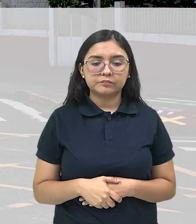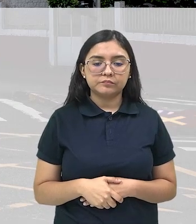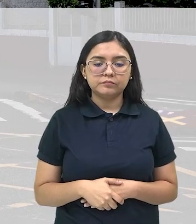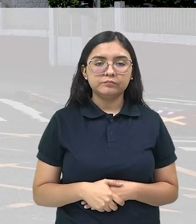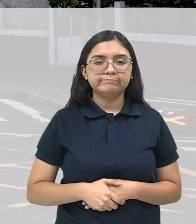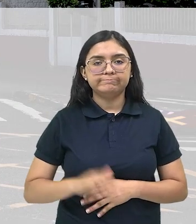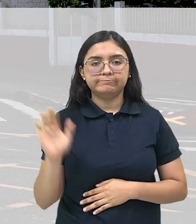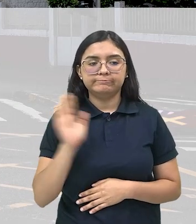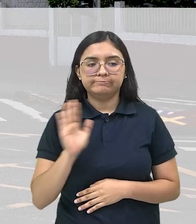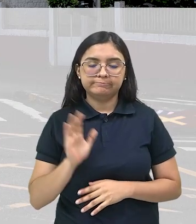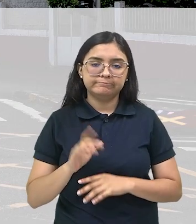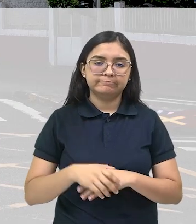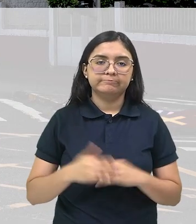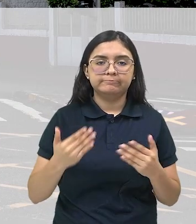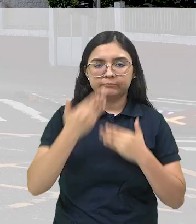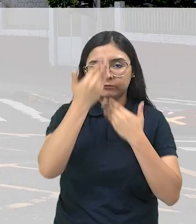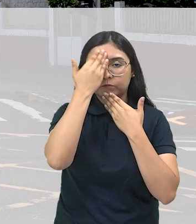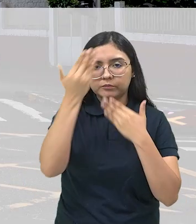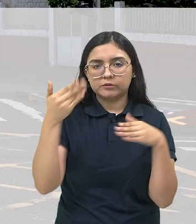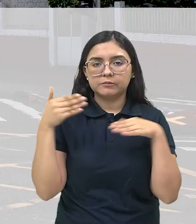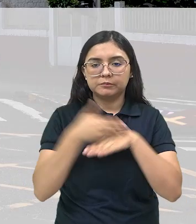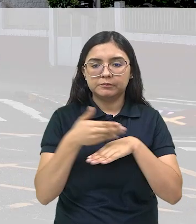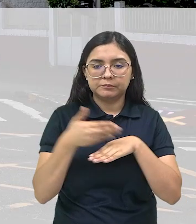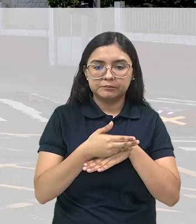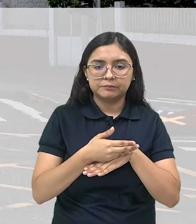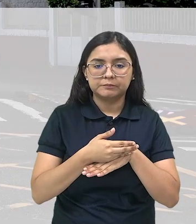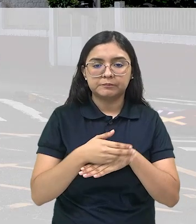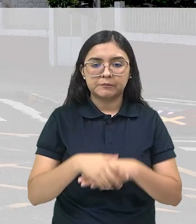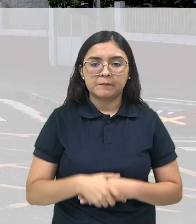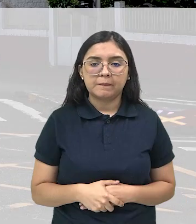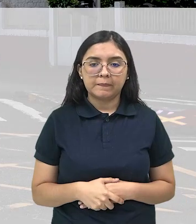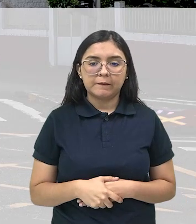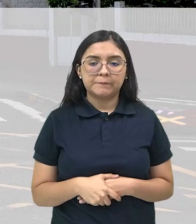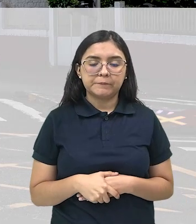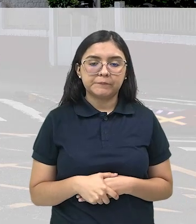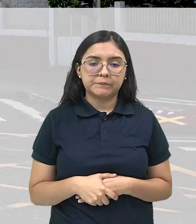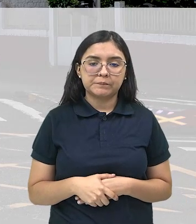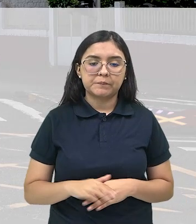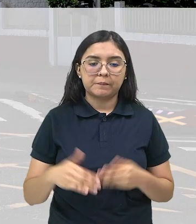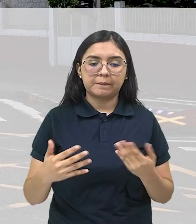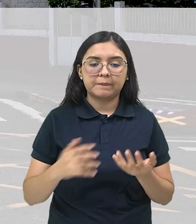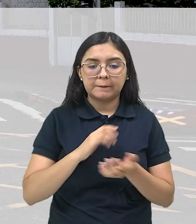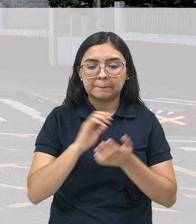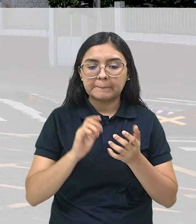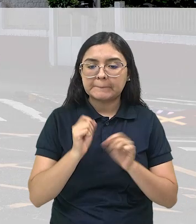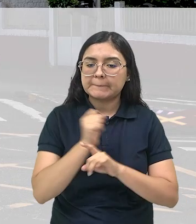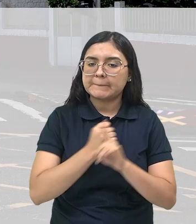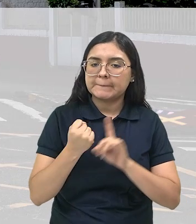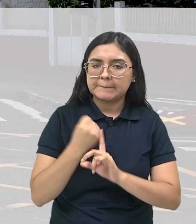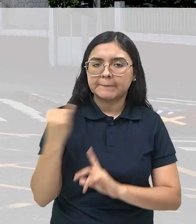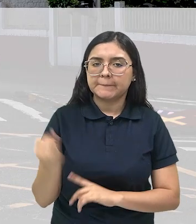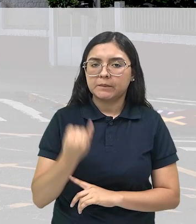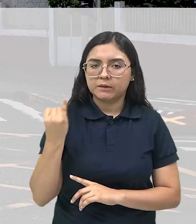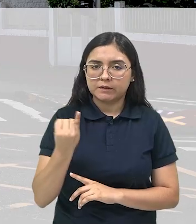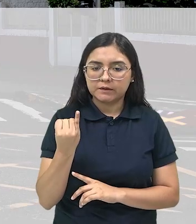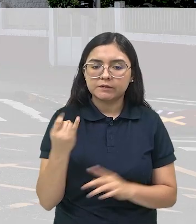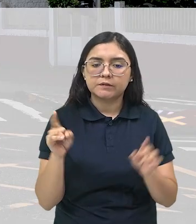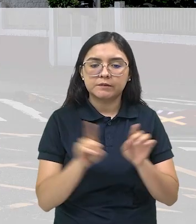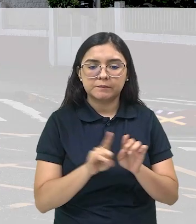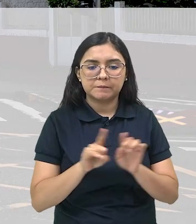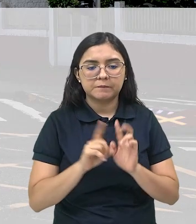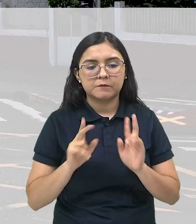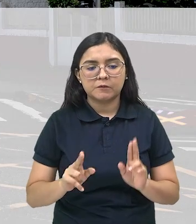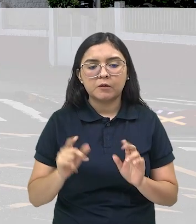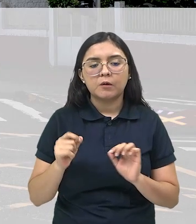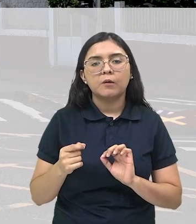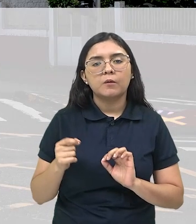Tchau, Curumim. Muito obrigado aí pela sua participação. E é isso, tá, gente? Os movimentos sociais são muito importantes, assim como no exemplo